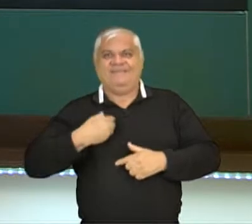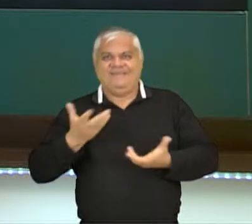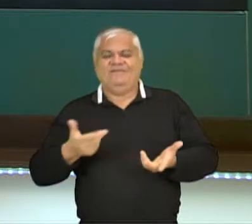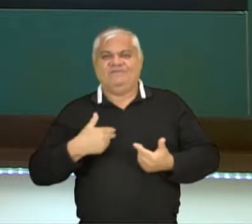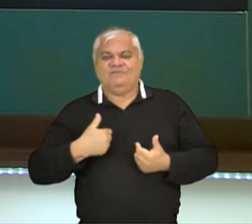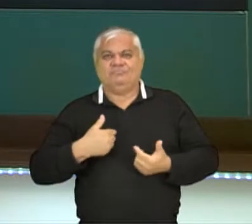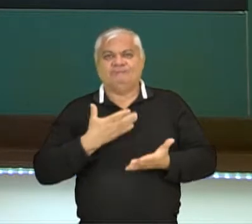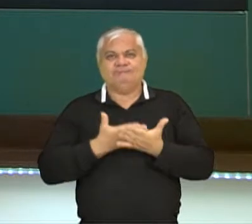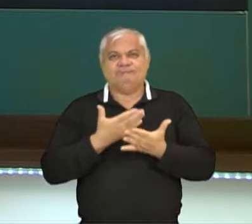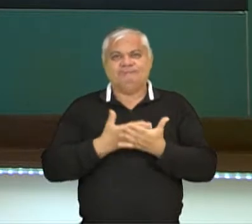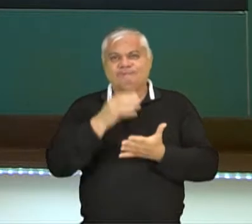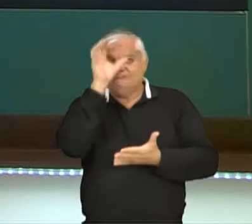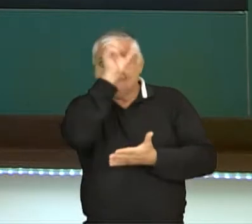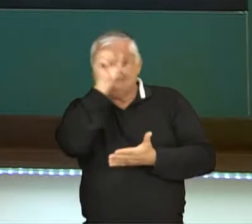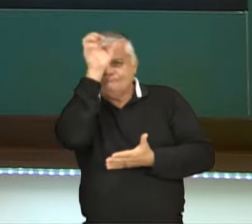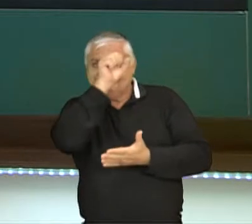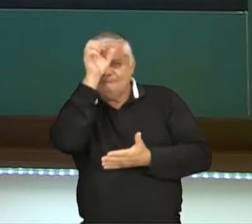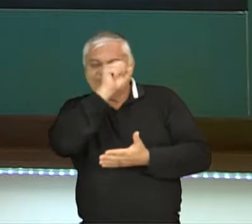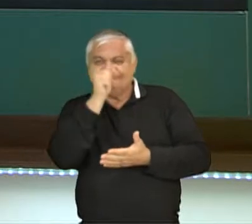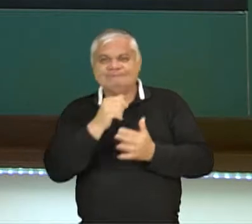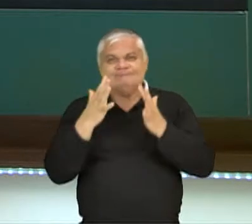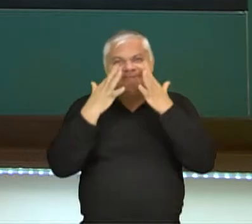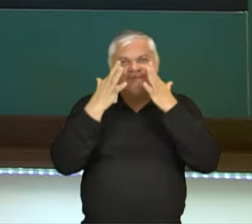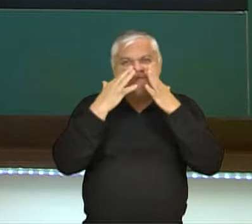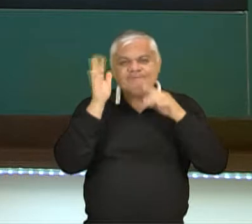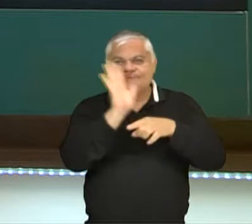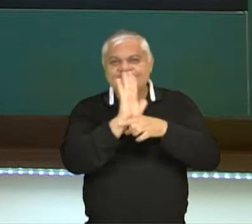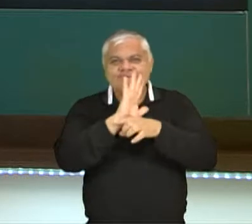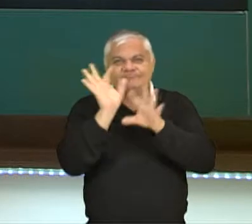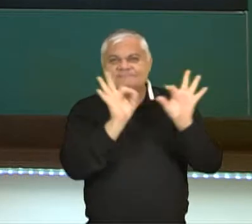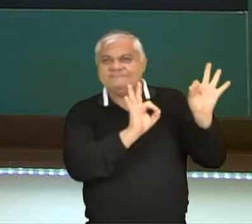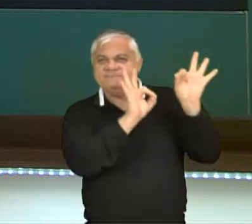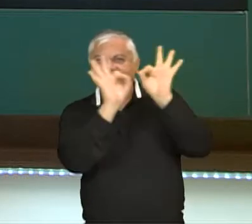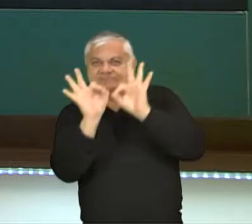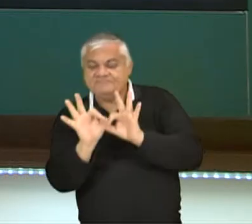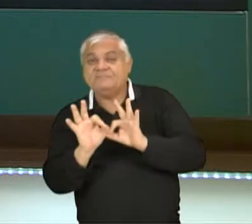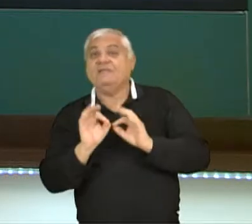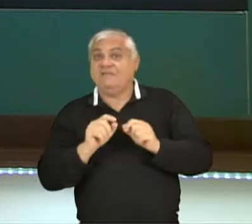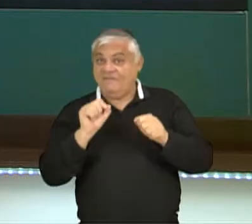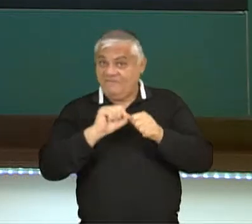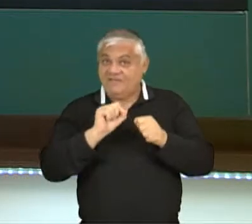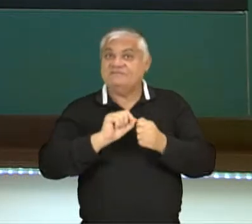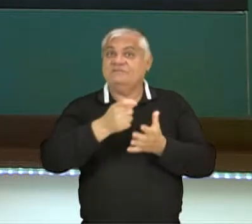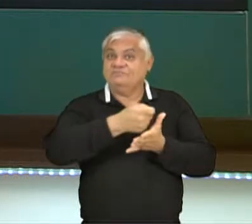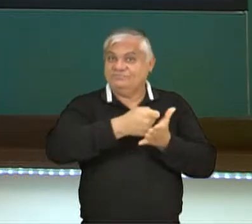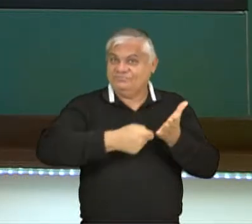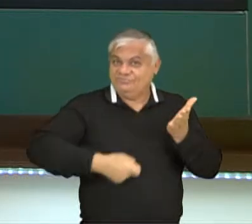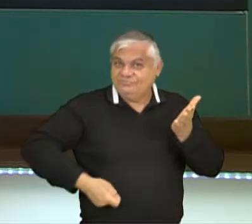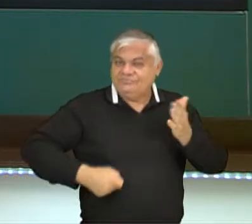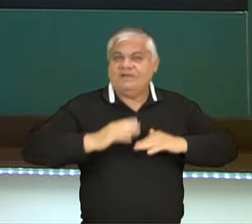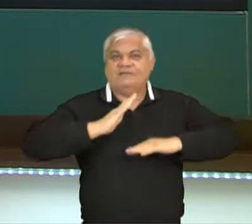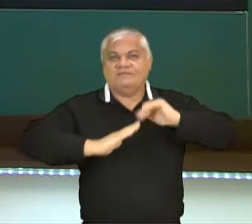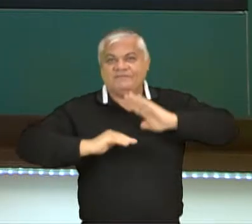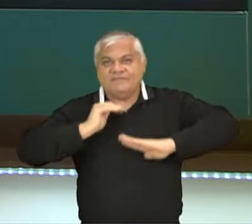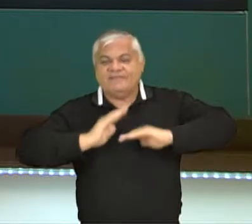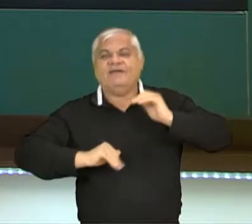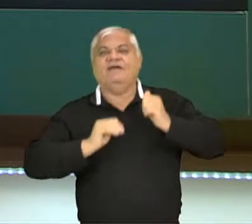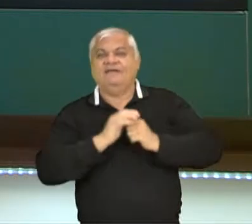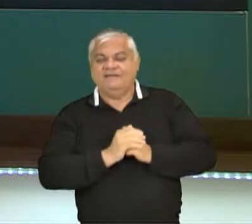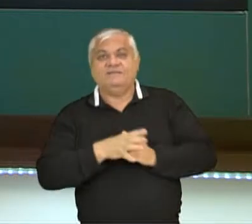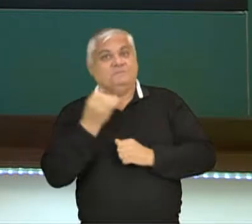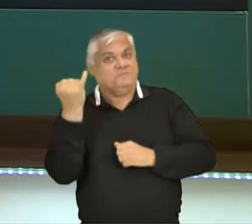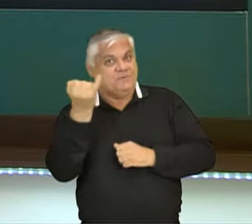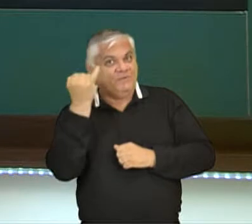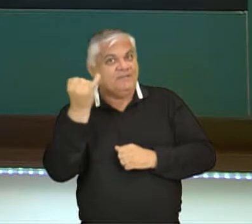de vocês, assistindo com carinho as nossas videoaulas. Espero que estejam realizando as atividades antes de verificar as correções, porque